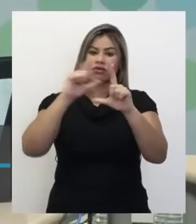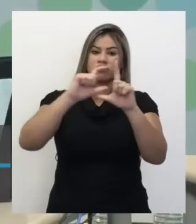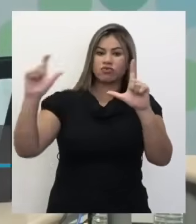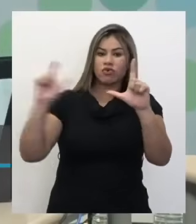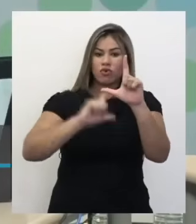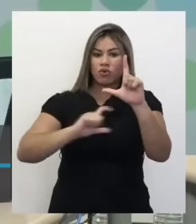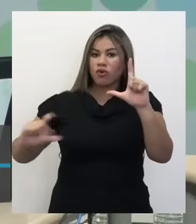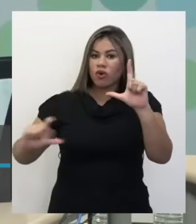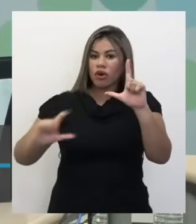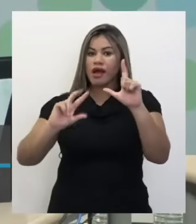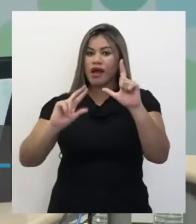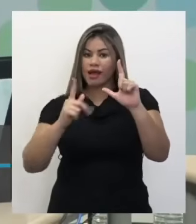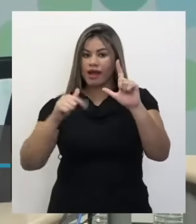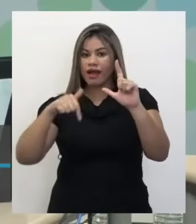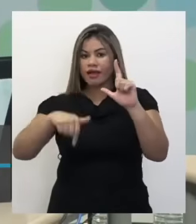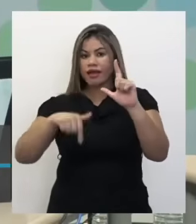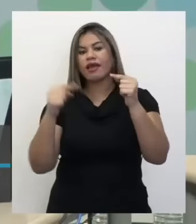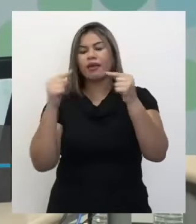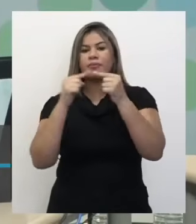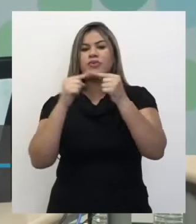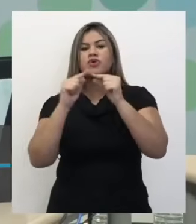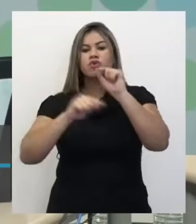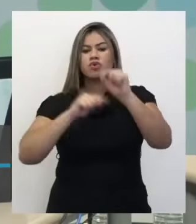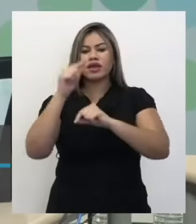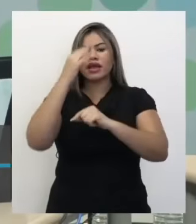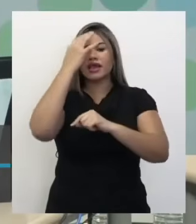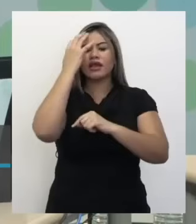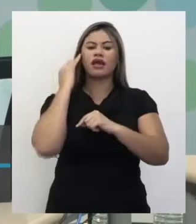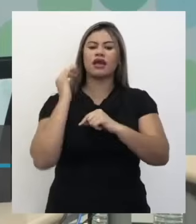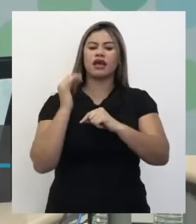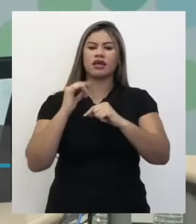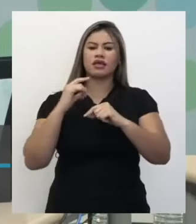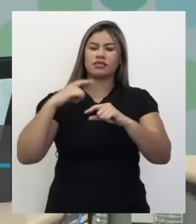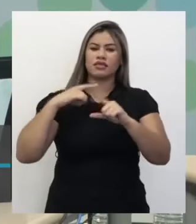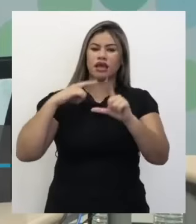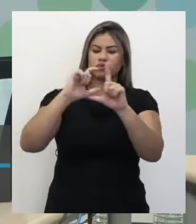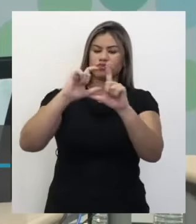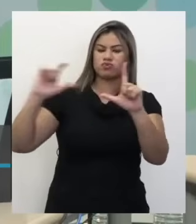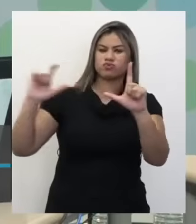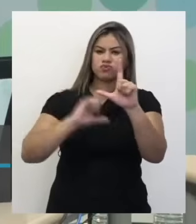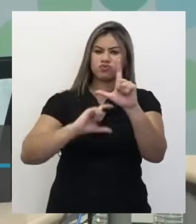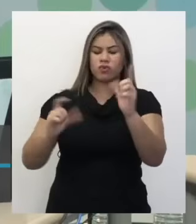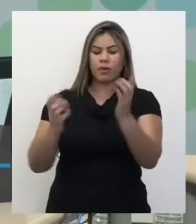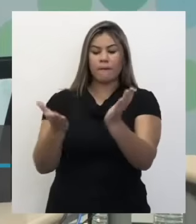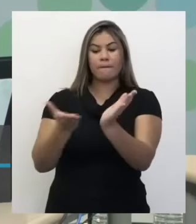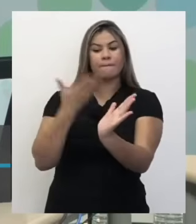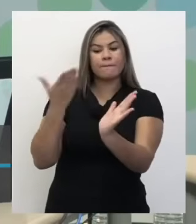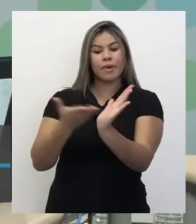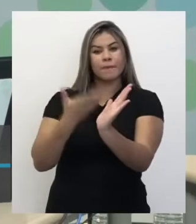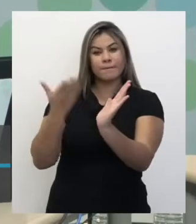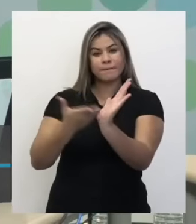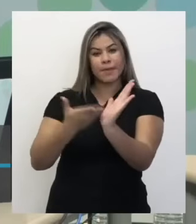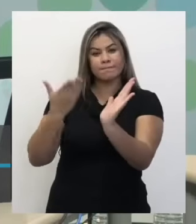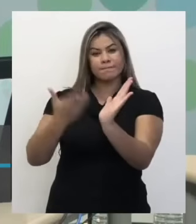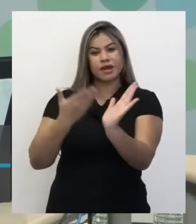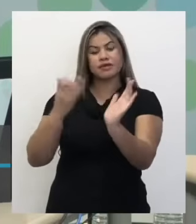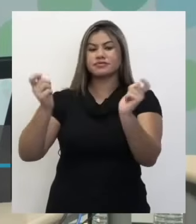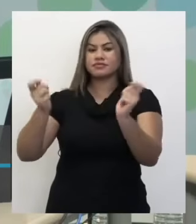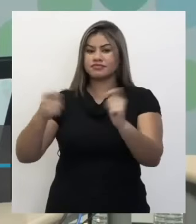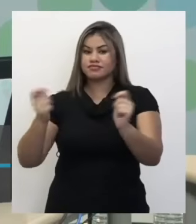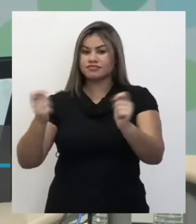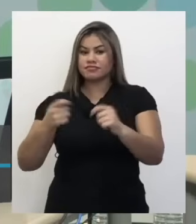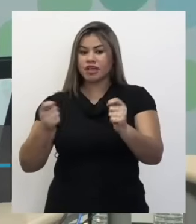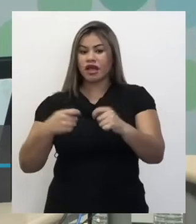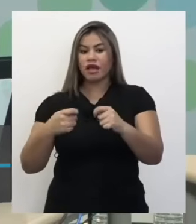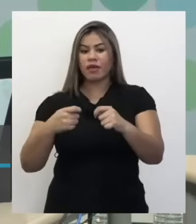história em quadrinhos, ela não é sintética, né? Então, ela vem até num HQzinha, num gibizinho, revistinha. Hoje temos várias revistinhas.